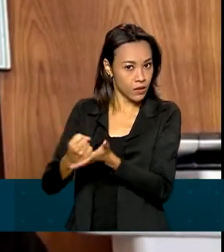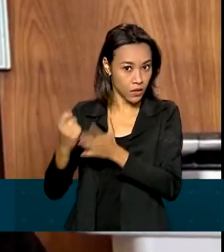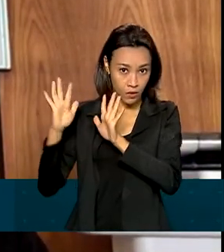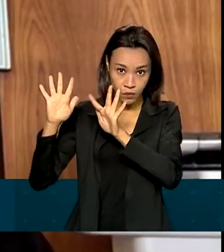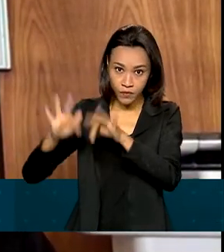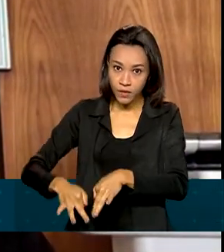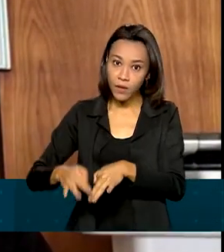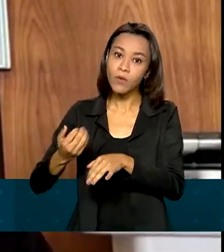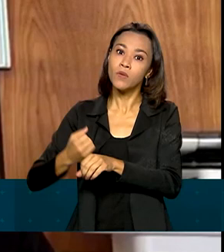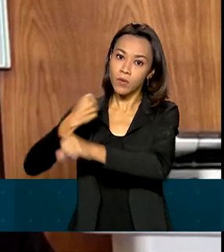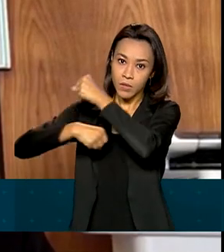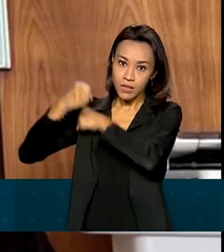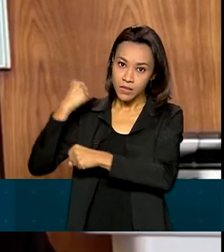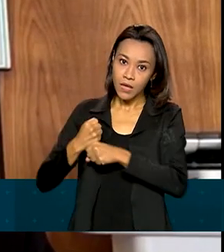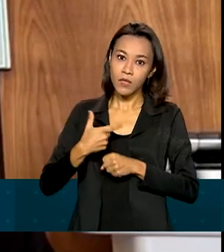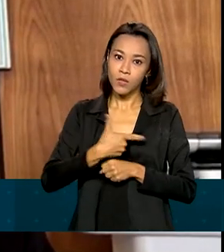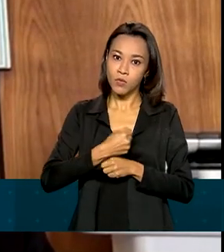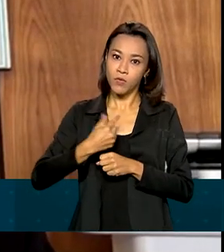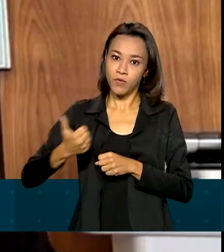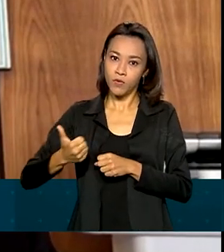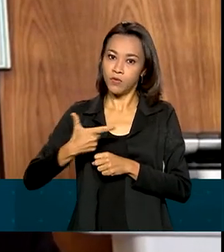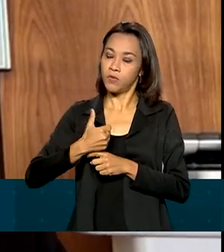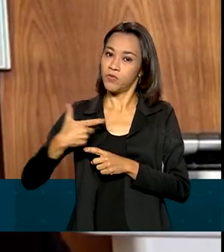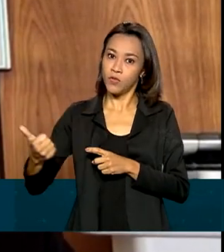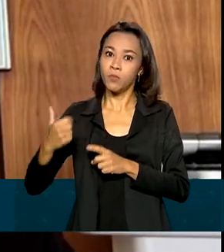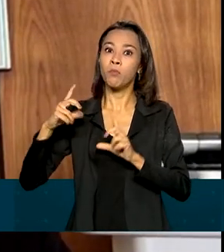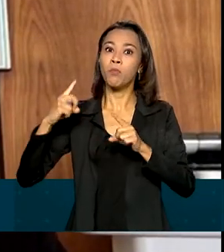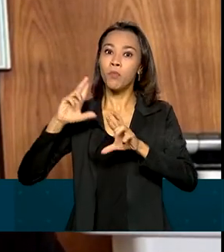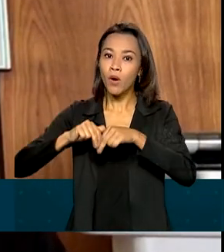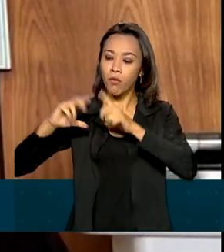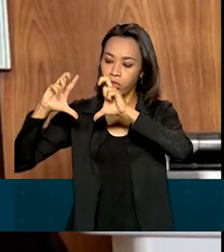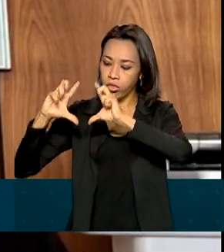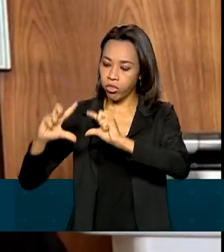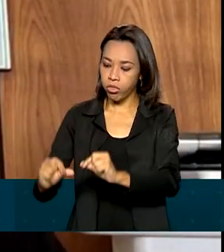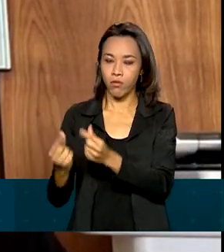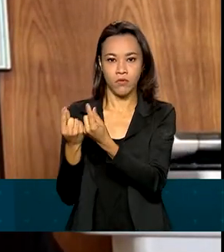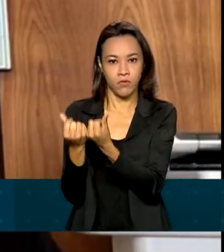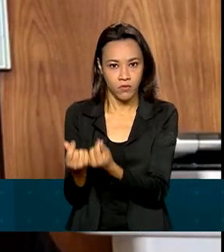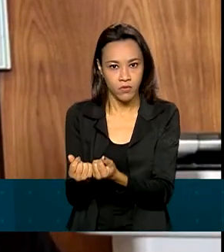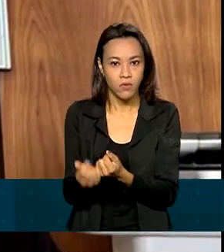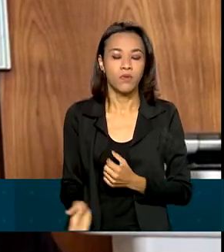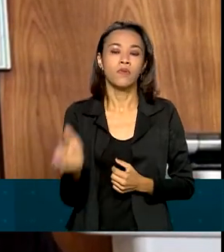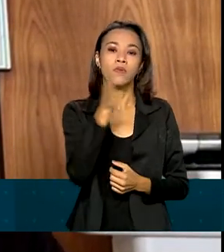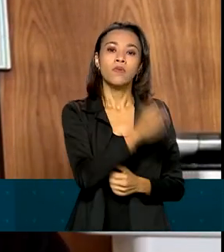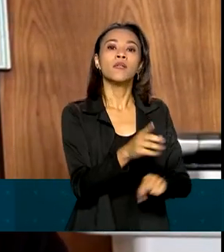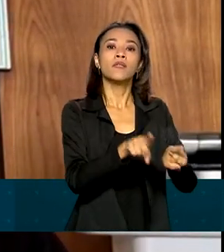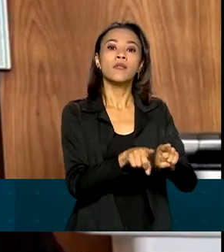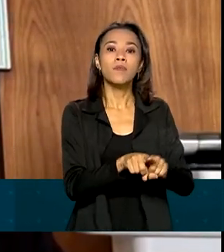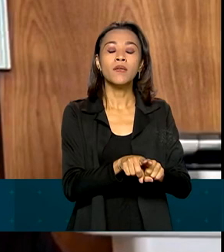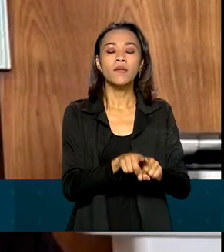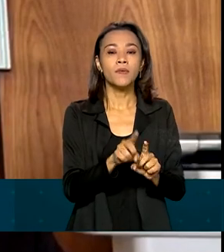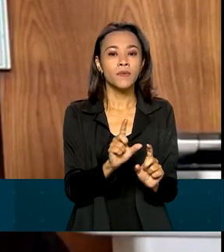passado, dado o esgotamento precoce de recursos, e também, sobretudo, pela